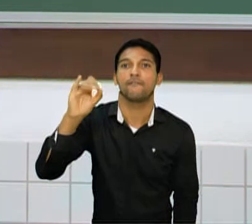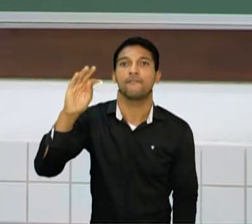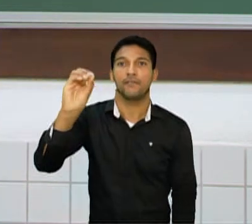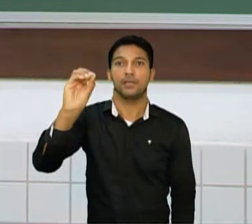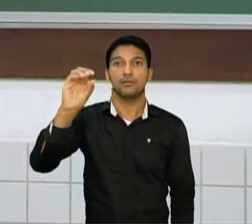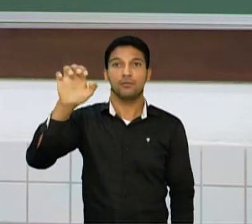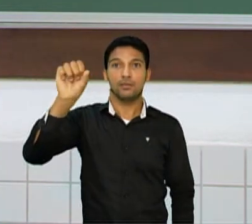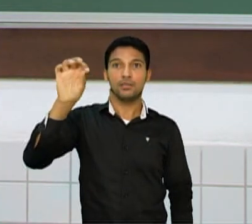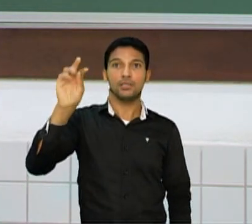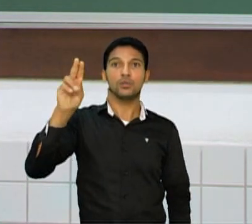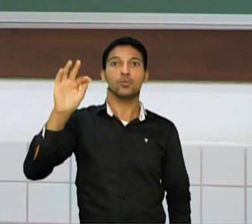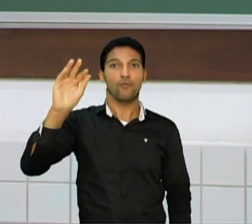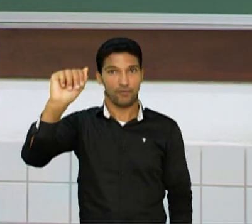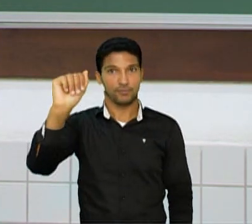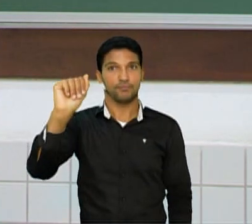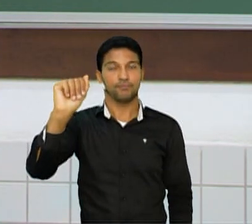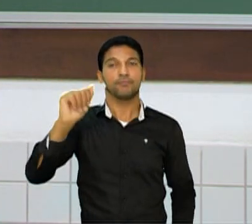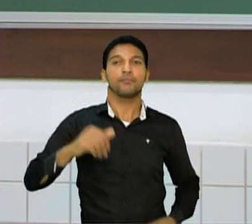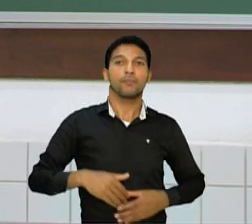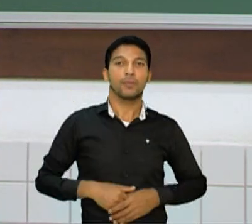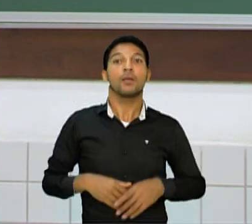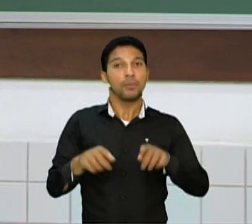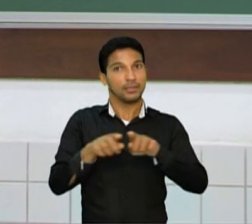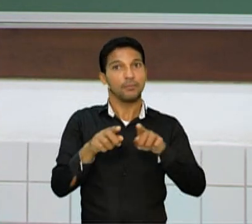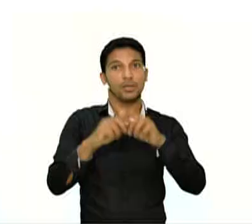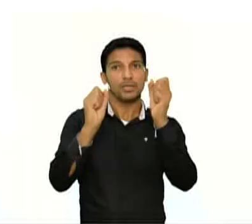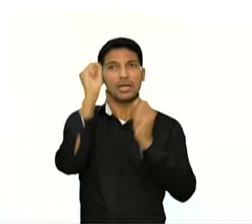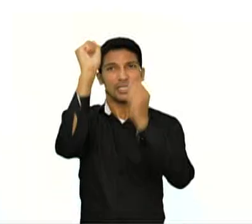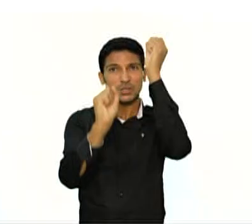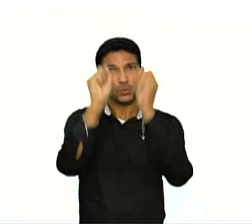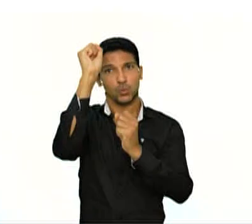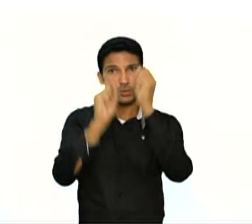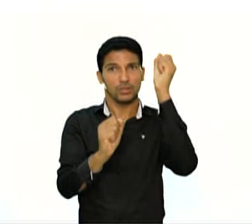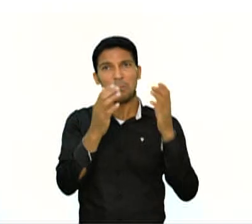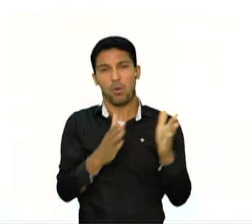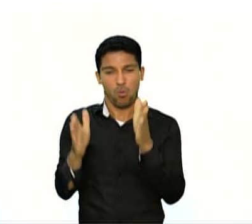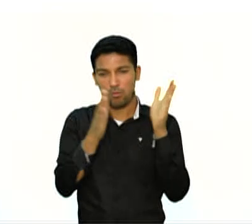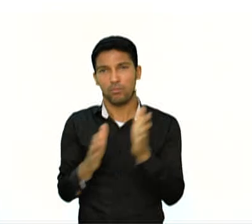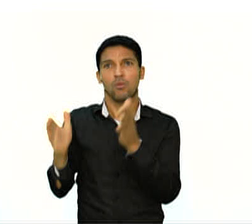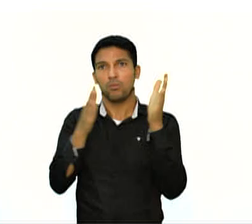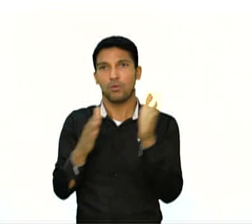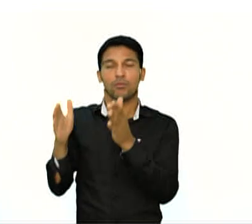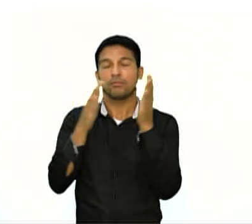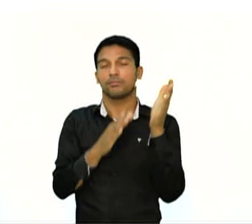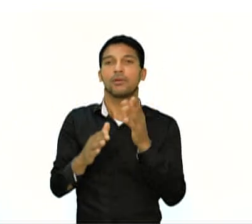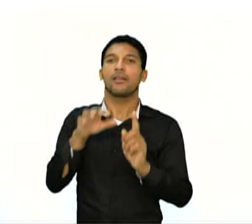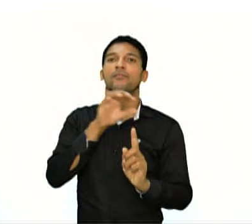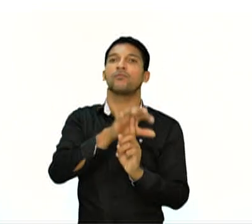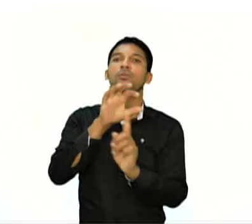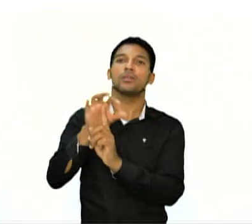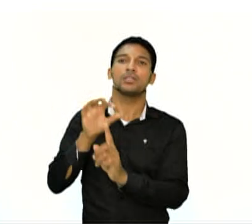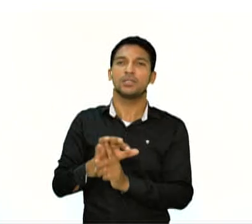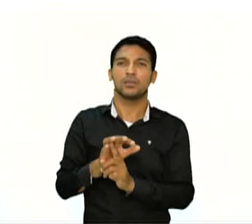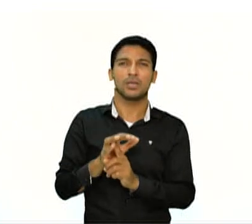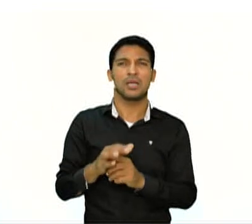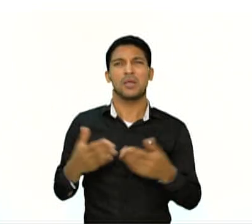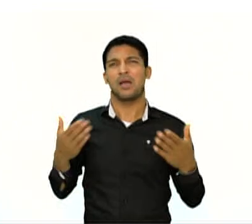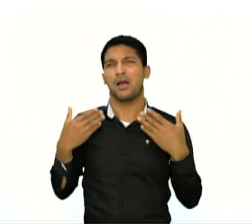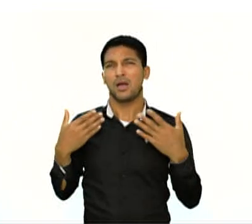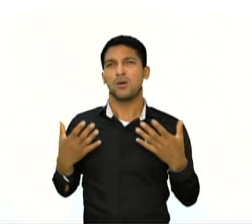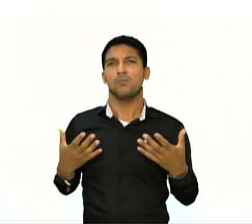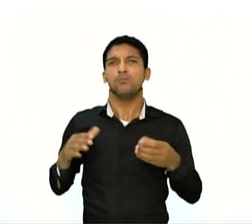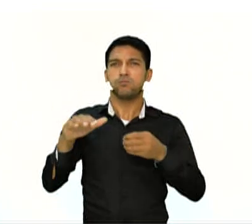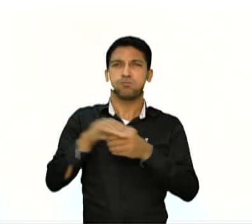disso, observe a questão. Considerando as relações existentes entre condições climáticas,